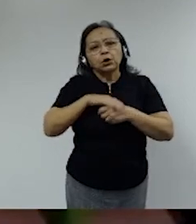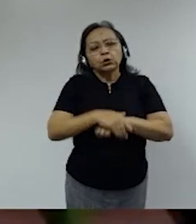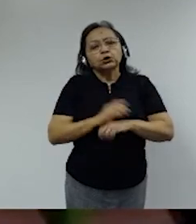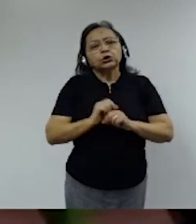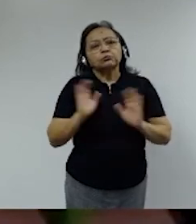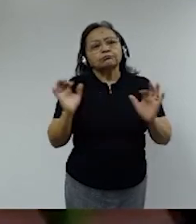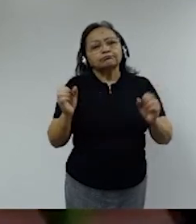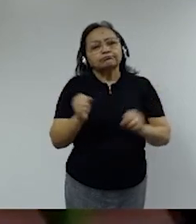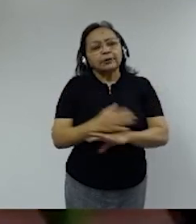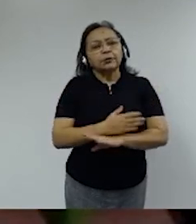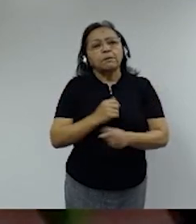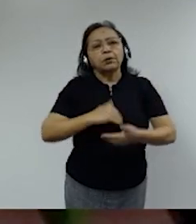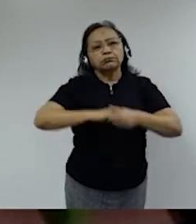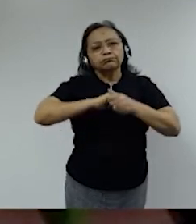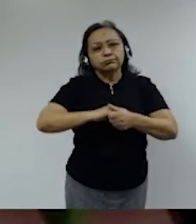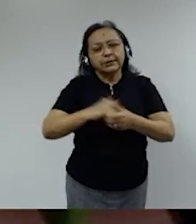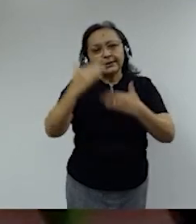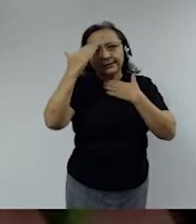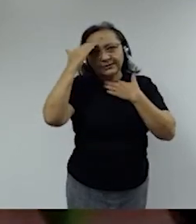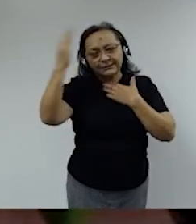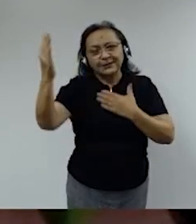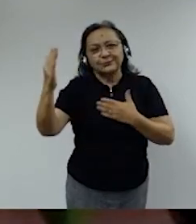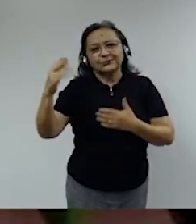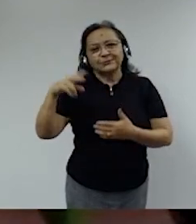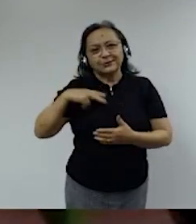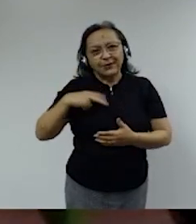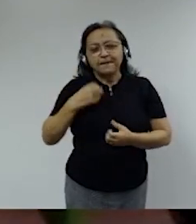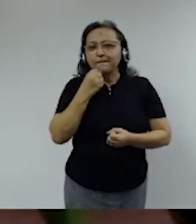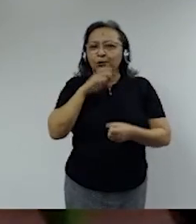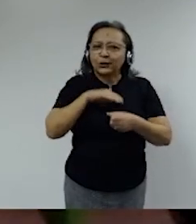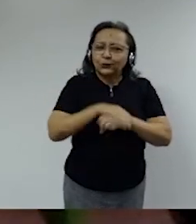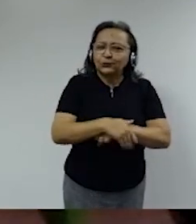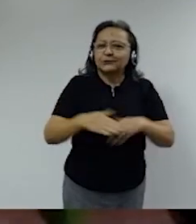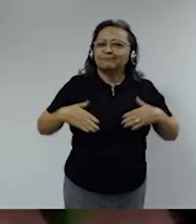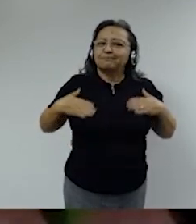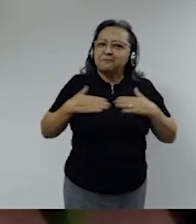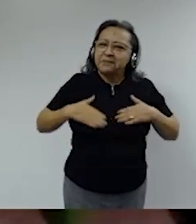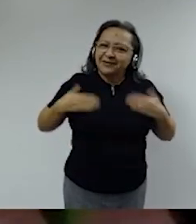com os meus cumprimentos e agradecimentos pessoais. Boa noite, satisfação.